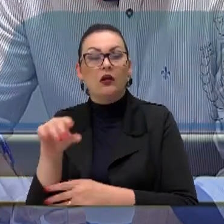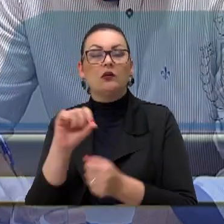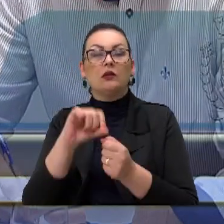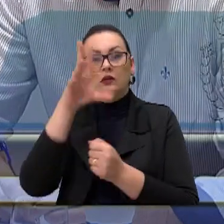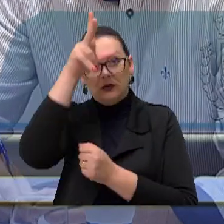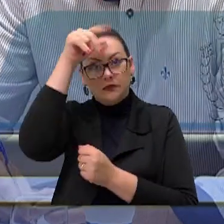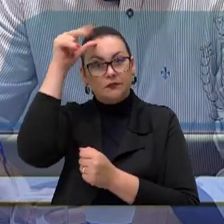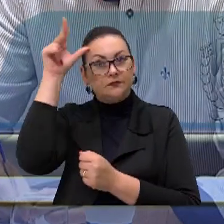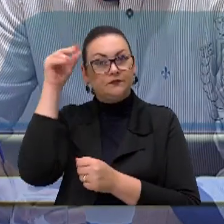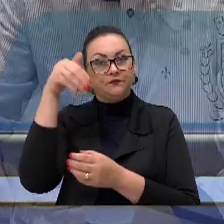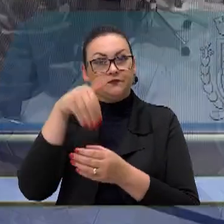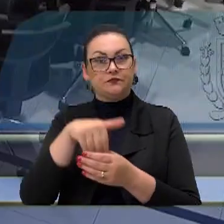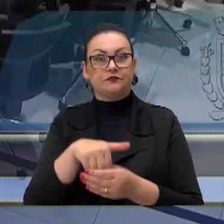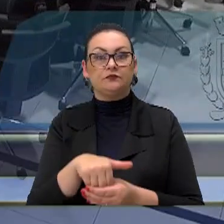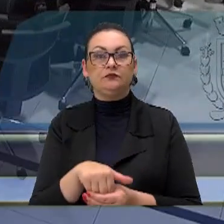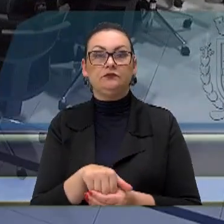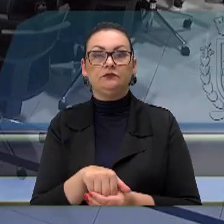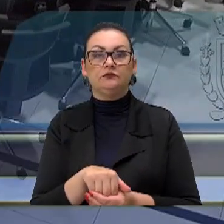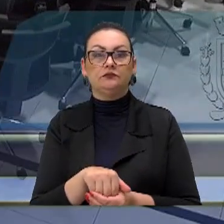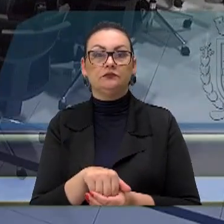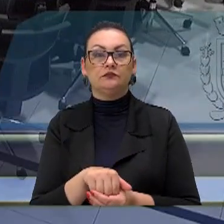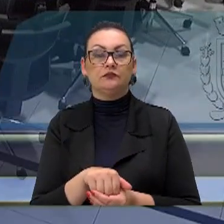Poder Executivo. Em votação?